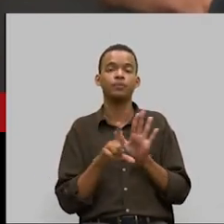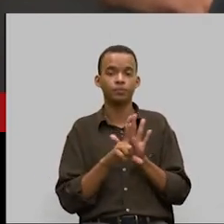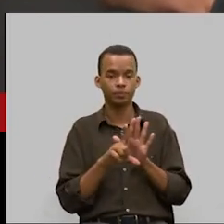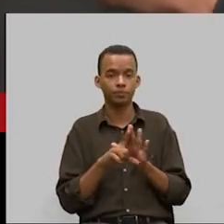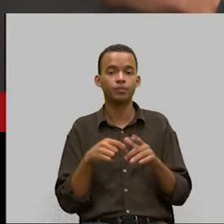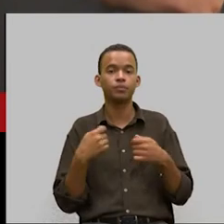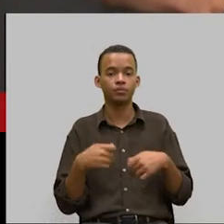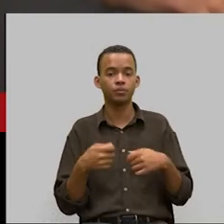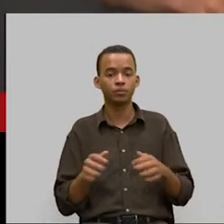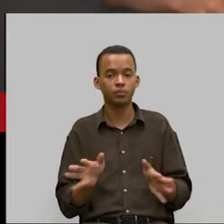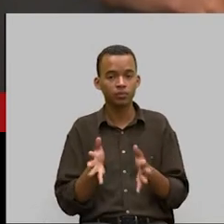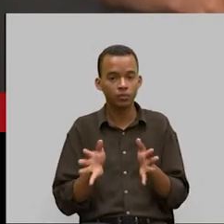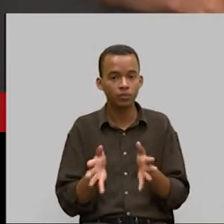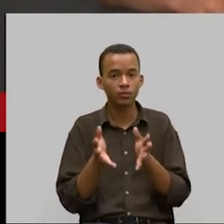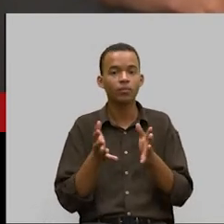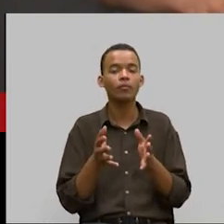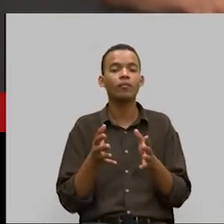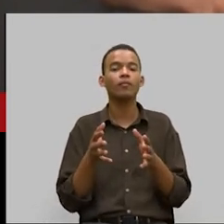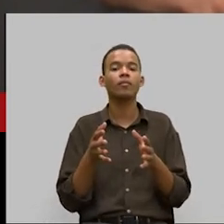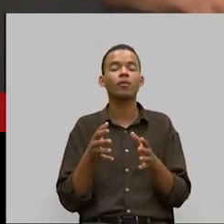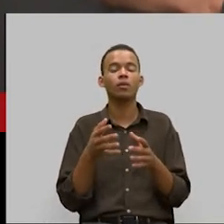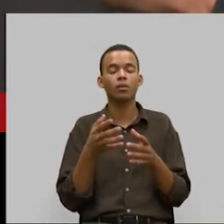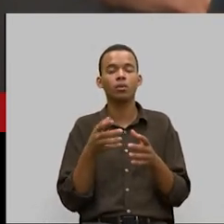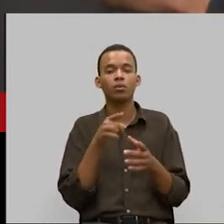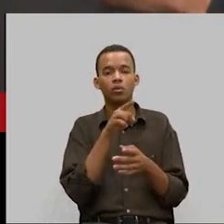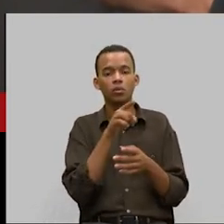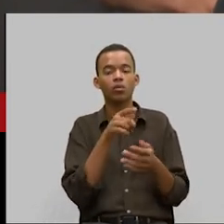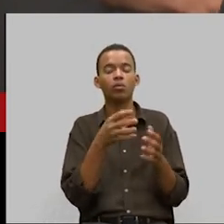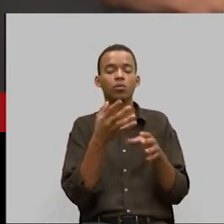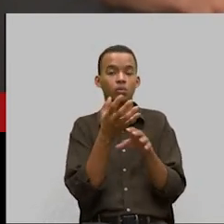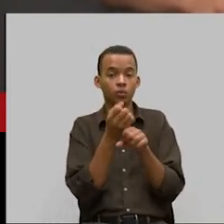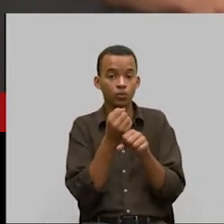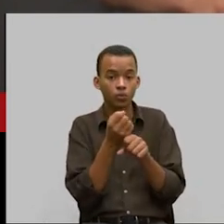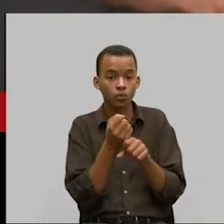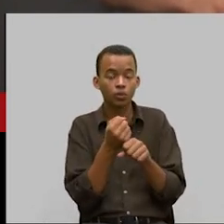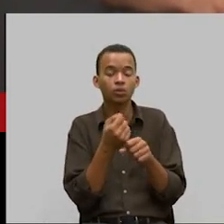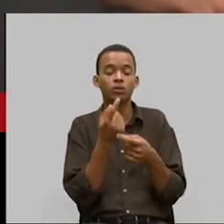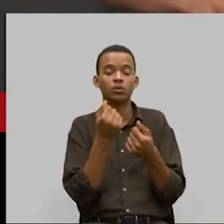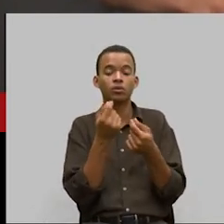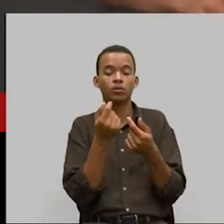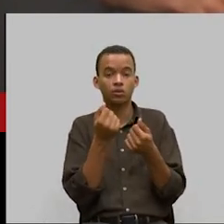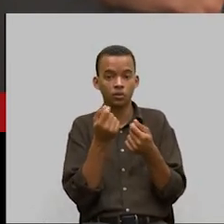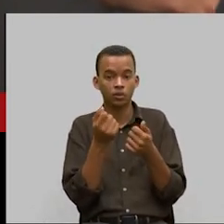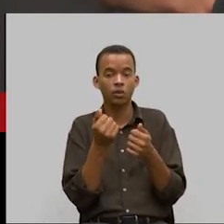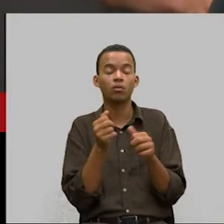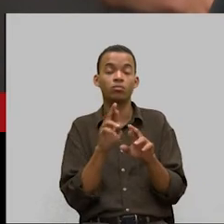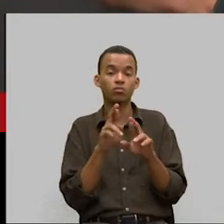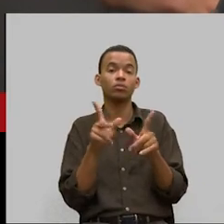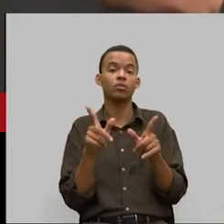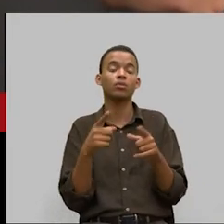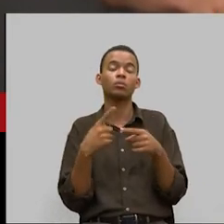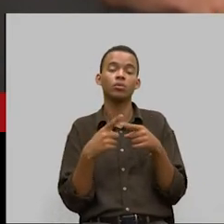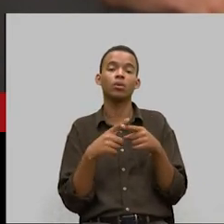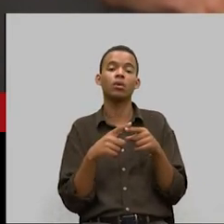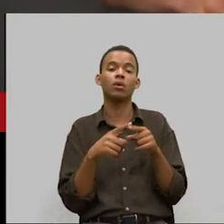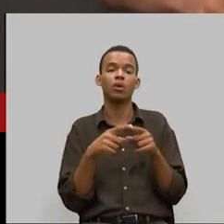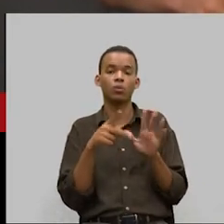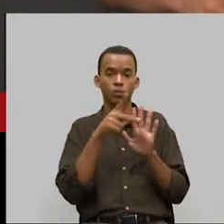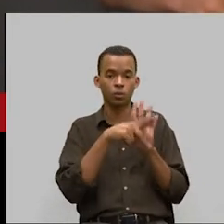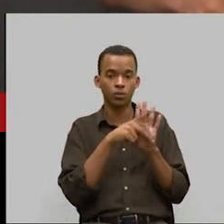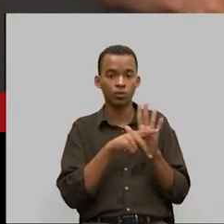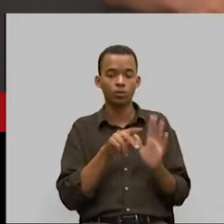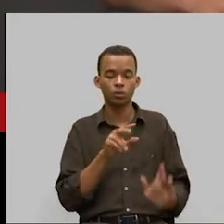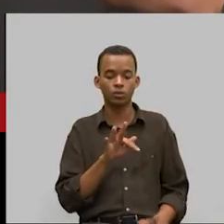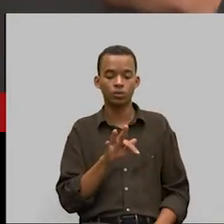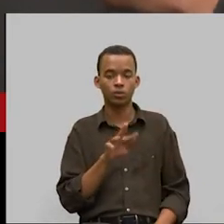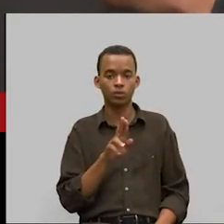indução com com financeiro com o diferencial financeiro que está previsto na fundeb para para um